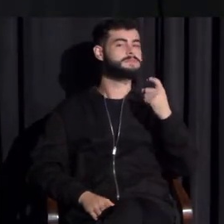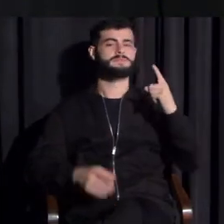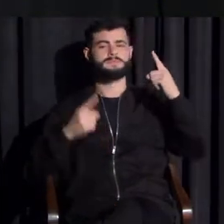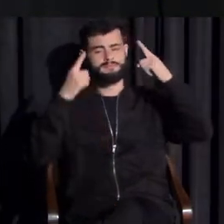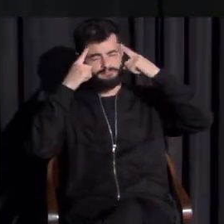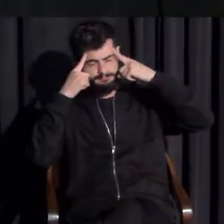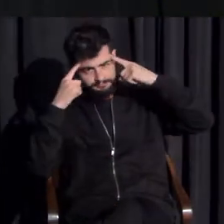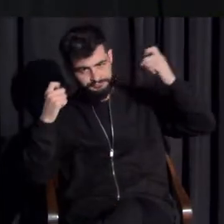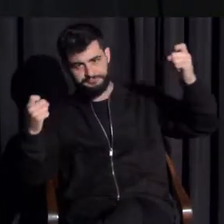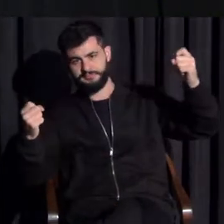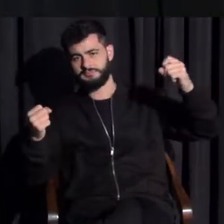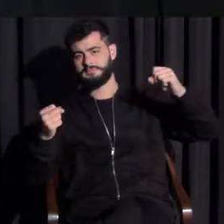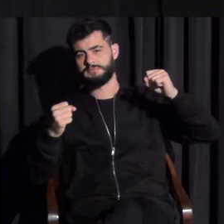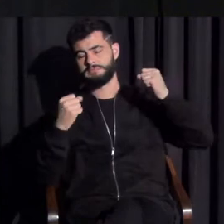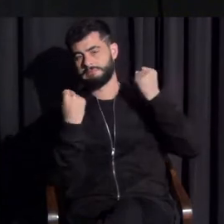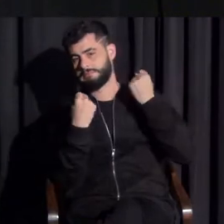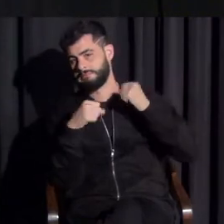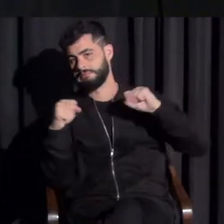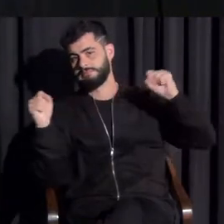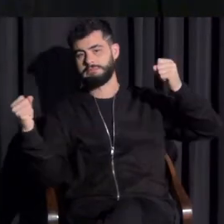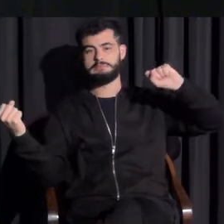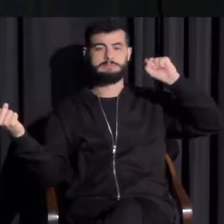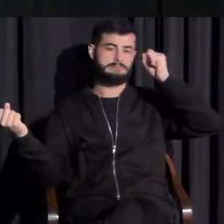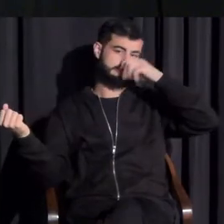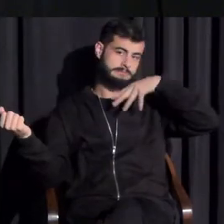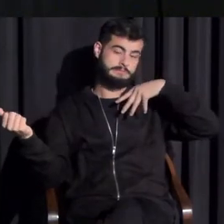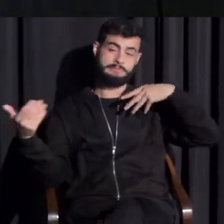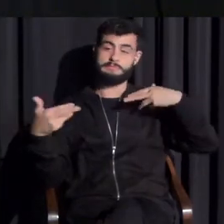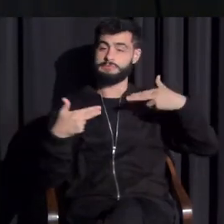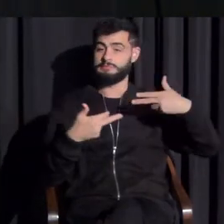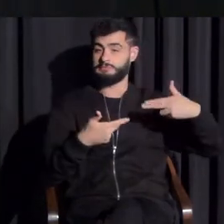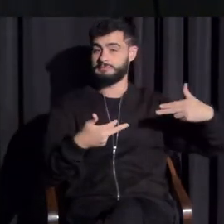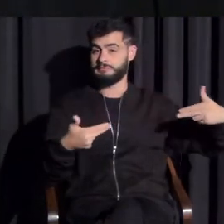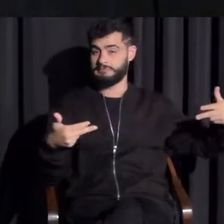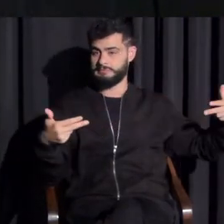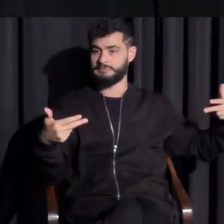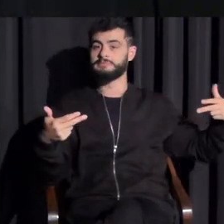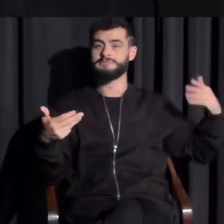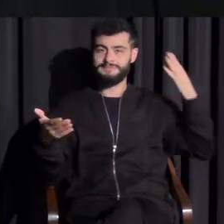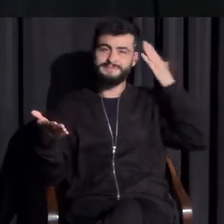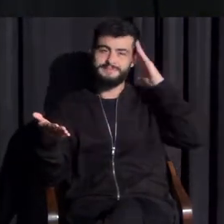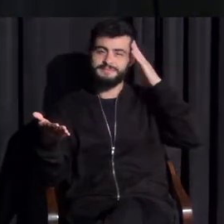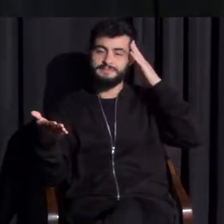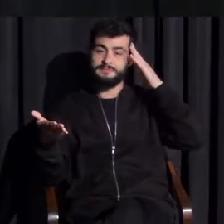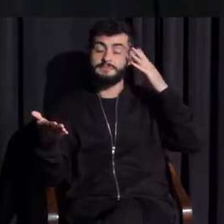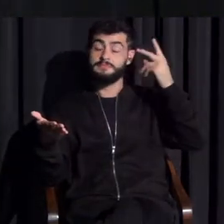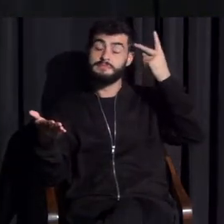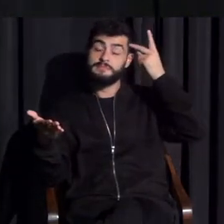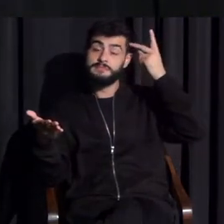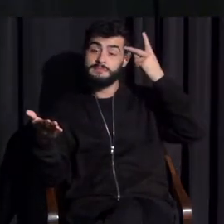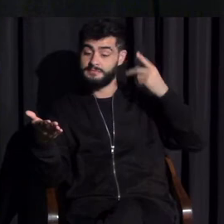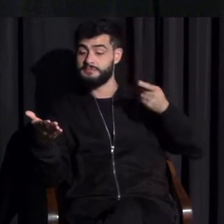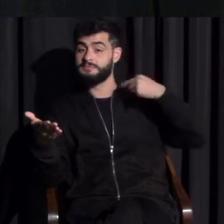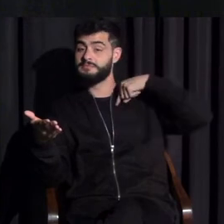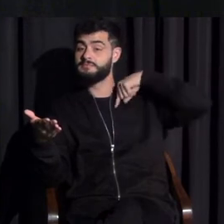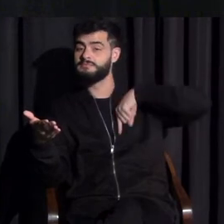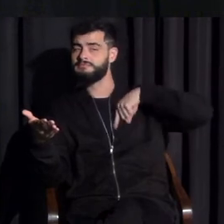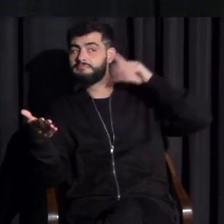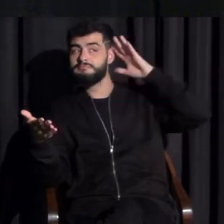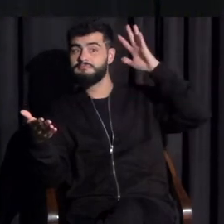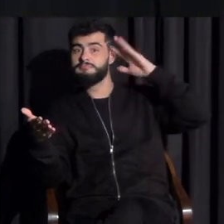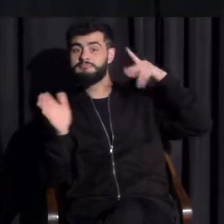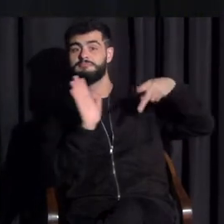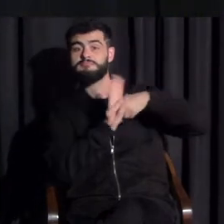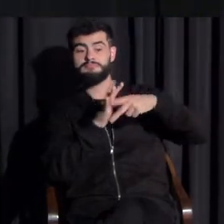de coisas. Então, eu acho que é importante a gente dizer isso. O que, que a gente carrega quando a gente está em campo? O que a gente carrega das relações? O que a